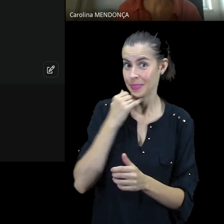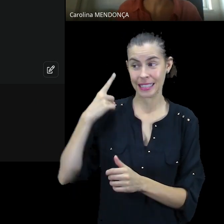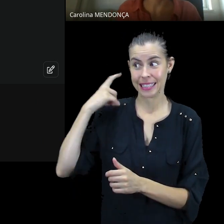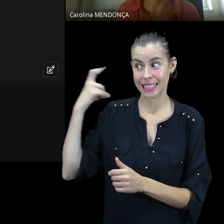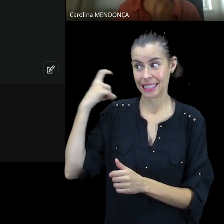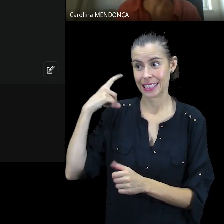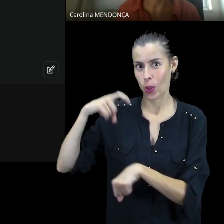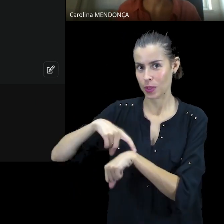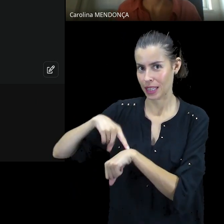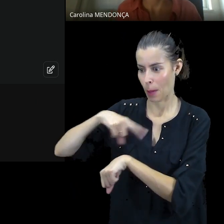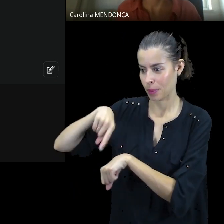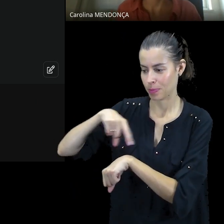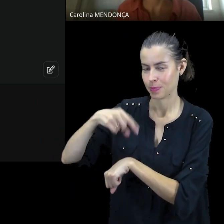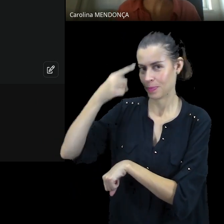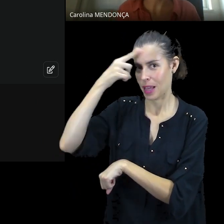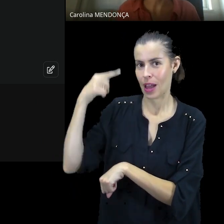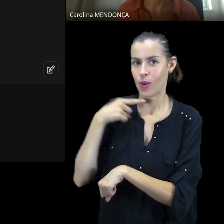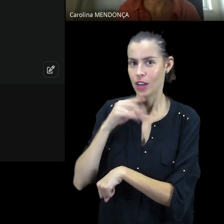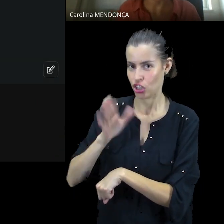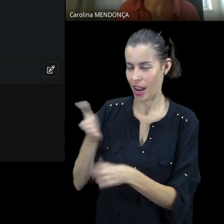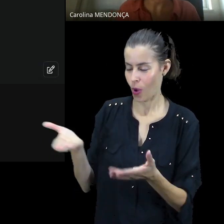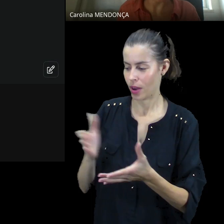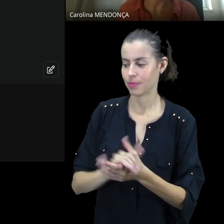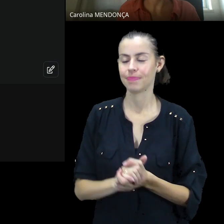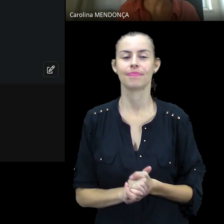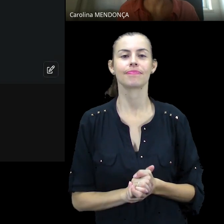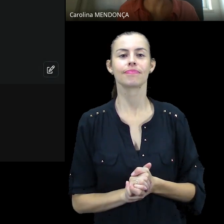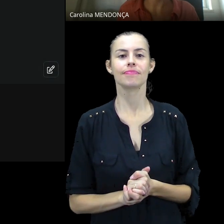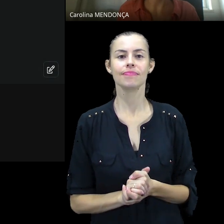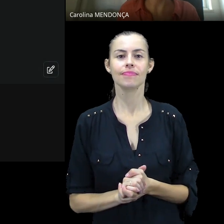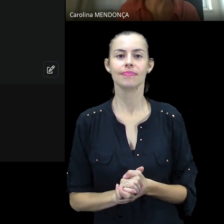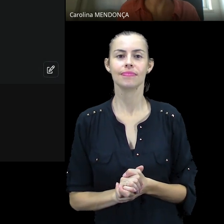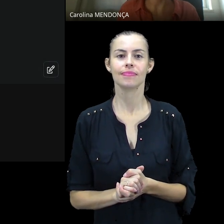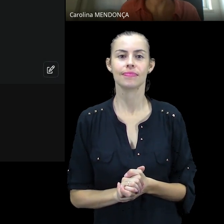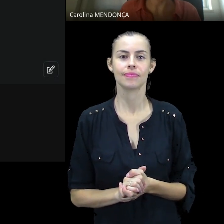A educação ambiental, então, deve estar presente nos currículos pela